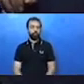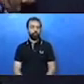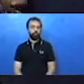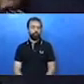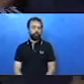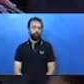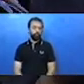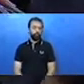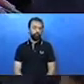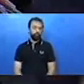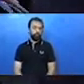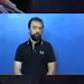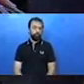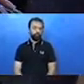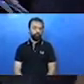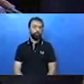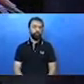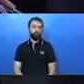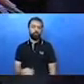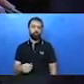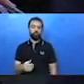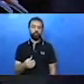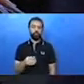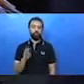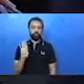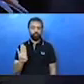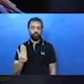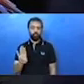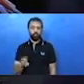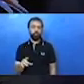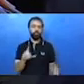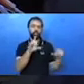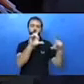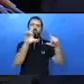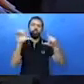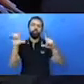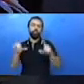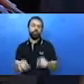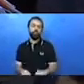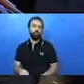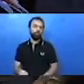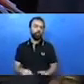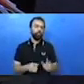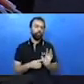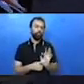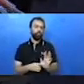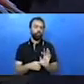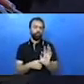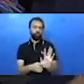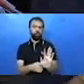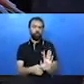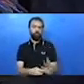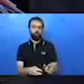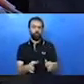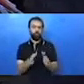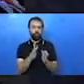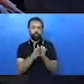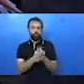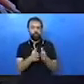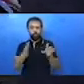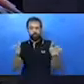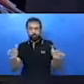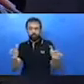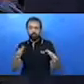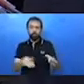Gerais. Letra B. Qual das imagens mostra que a ponte demarca a divisa entre estados? Olhando